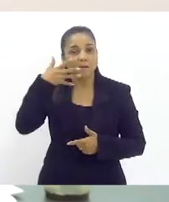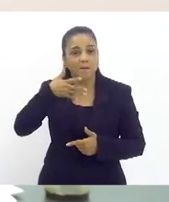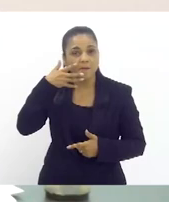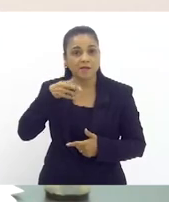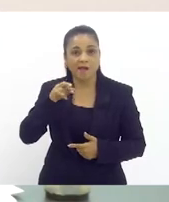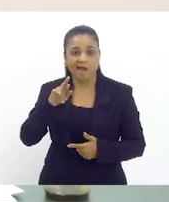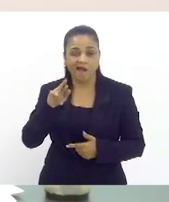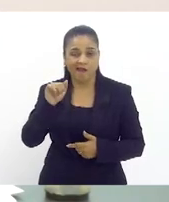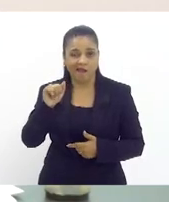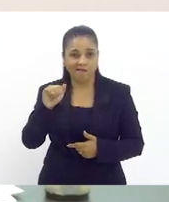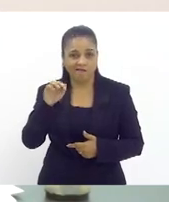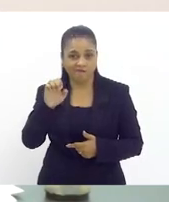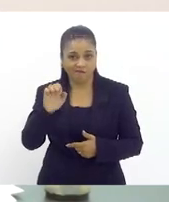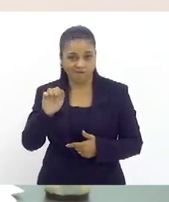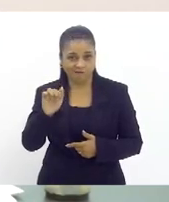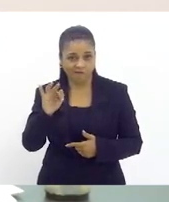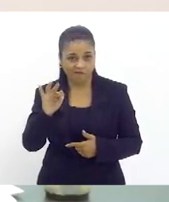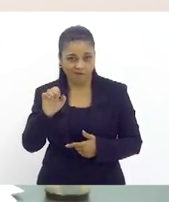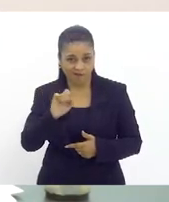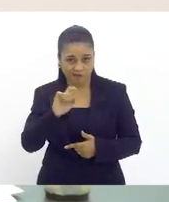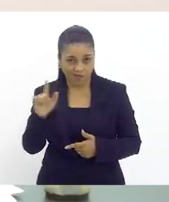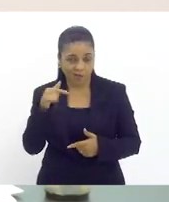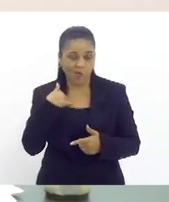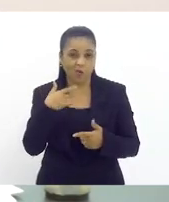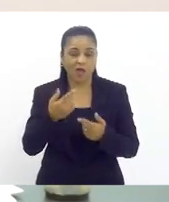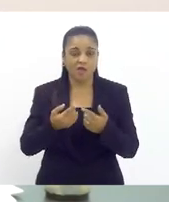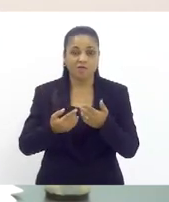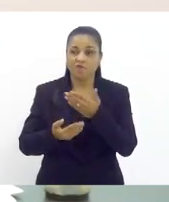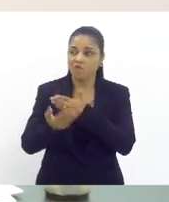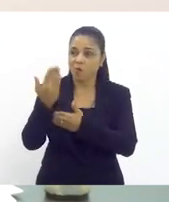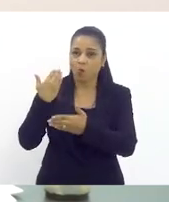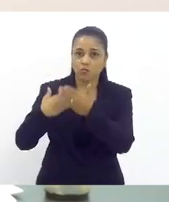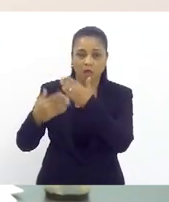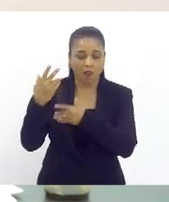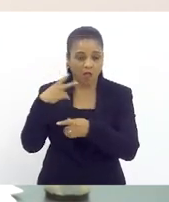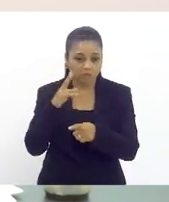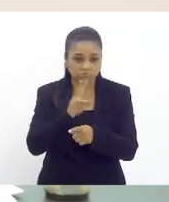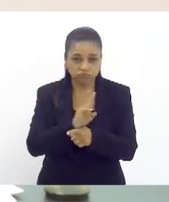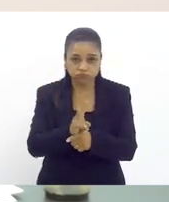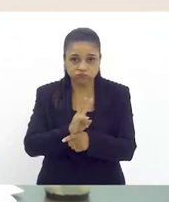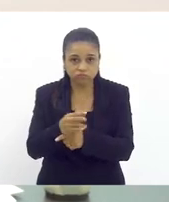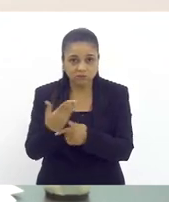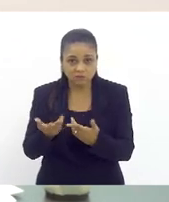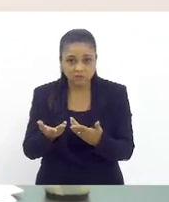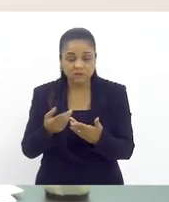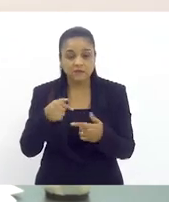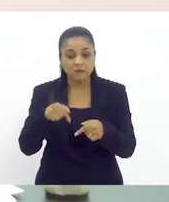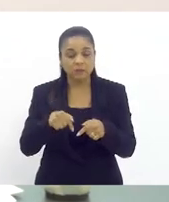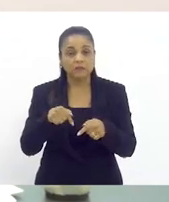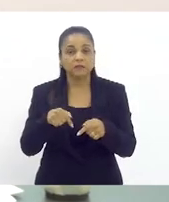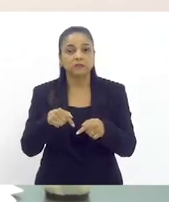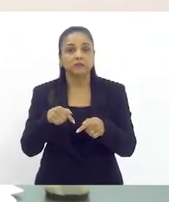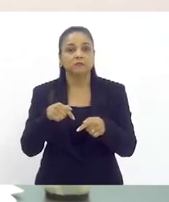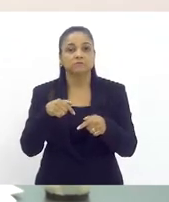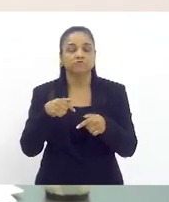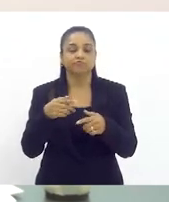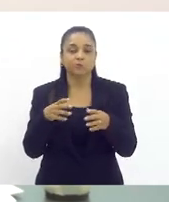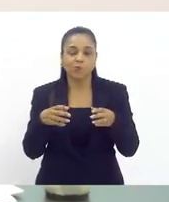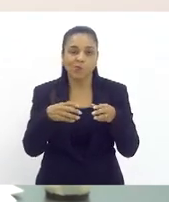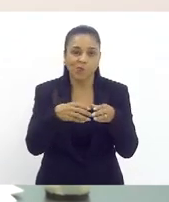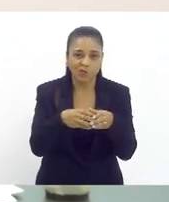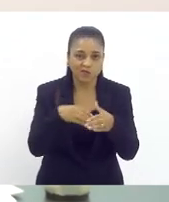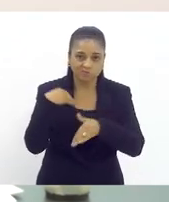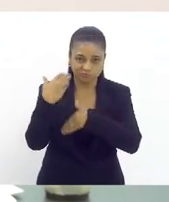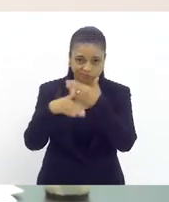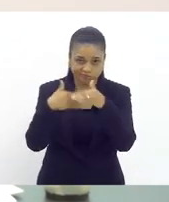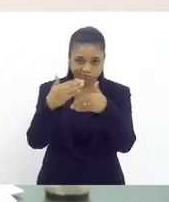a conservação do que já existe é um retrocesso a gente está falando aqui em recuperação e o que nós fazemos no conselho consultivo faz